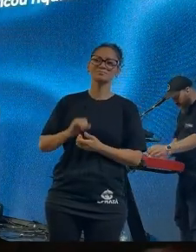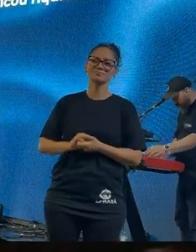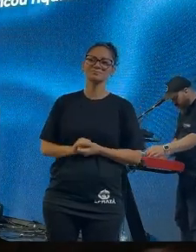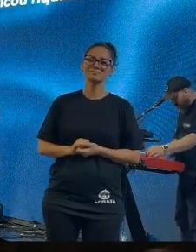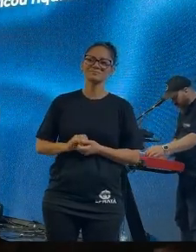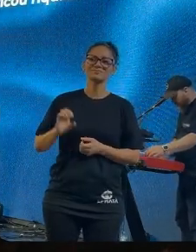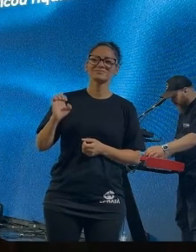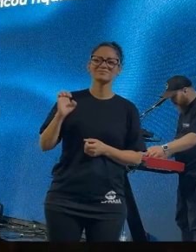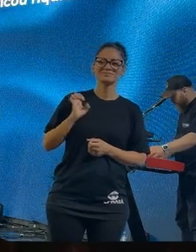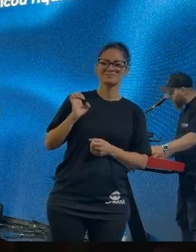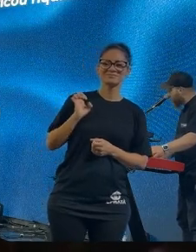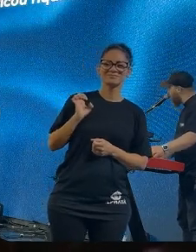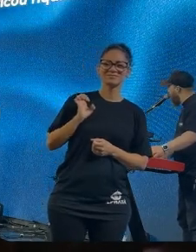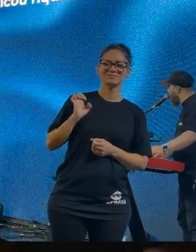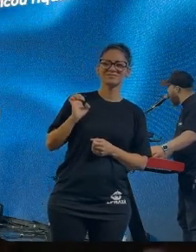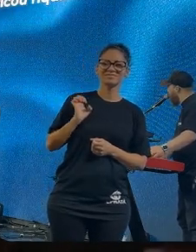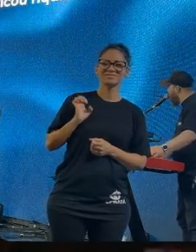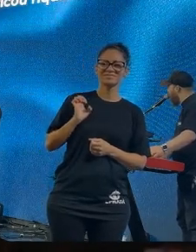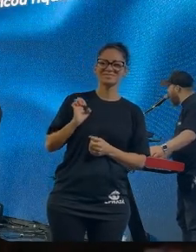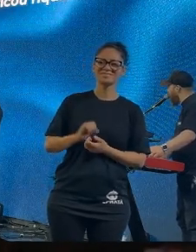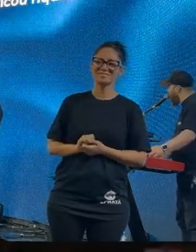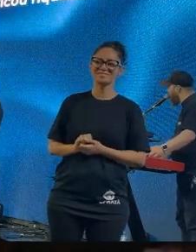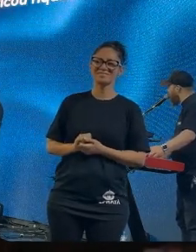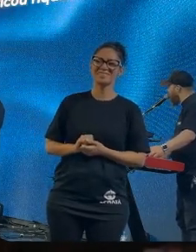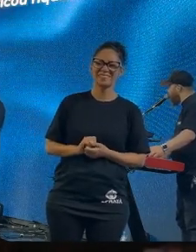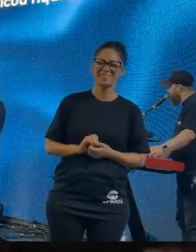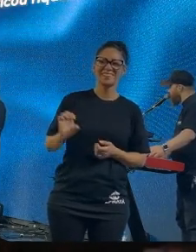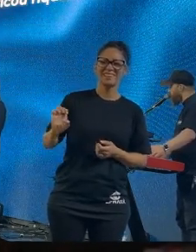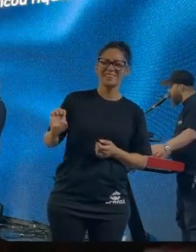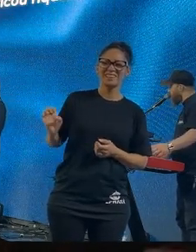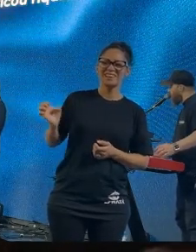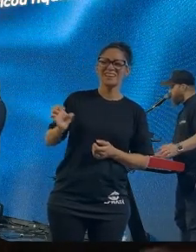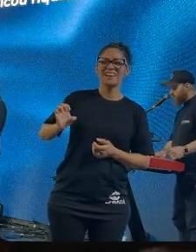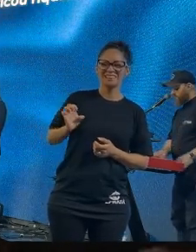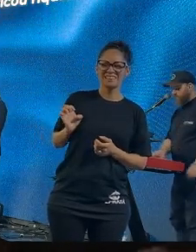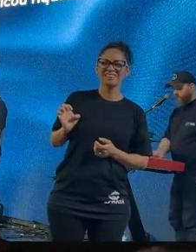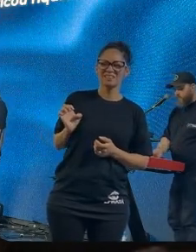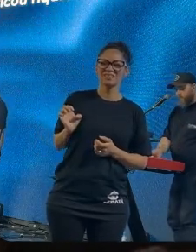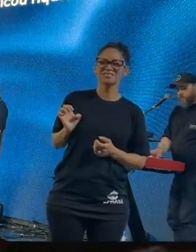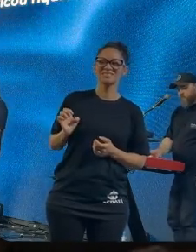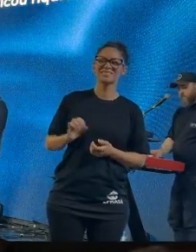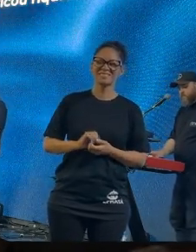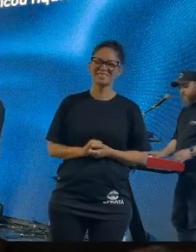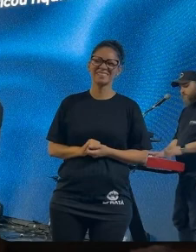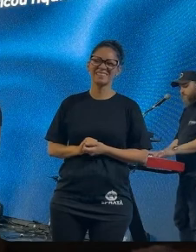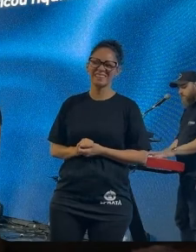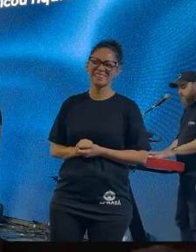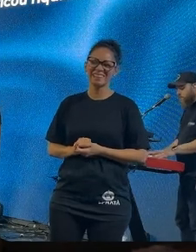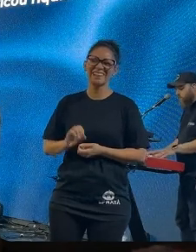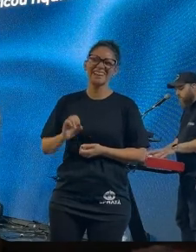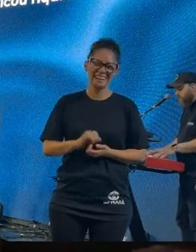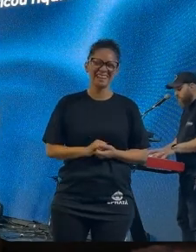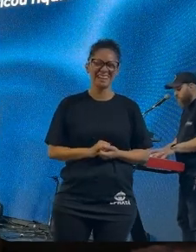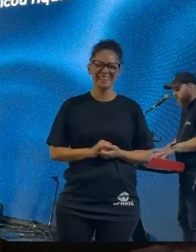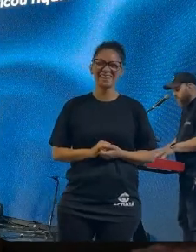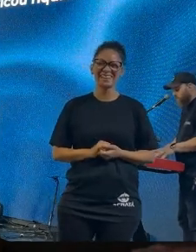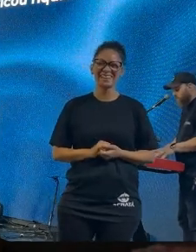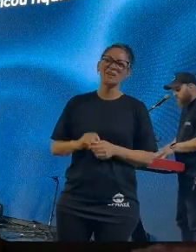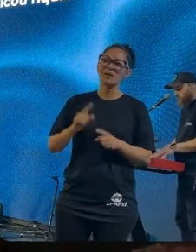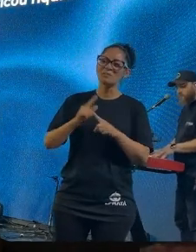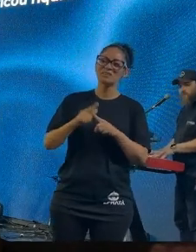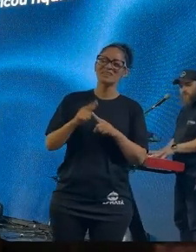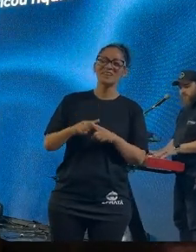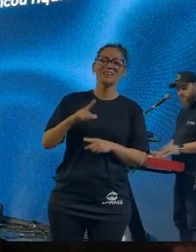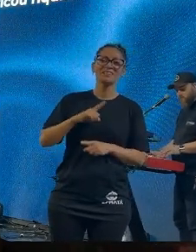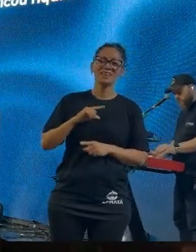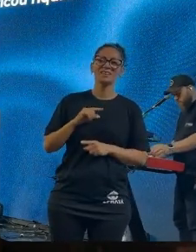comigo, enriqueceu. Enriqueceu. Irmão, por que eu faço questão de fazer com que você repita? Porque existe uma